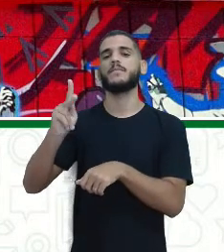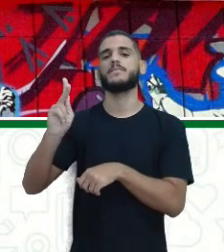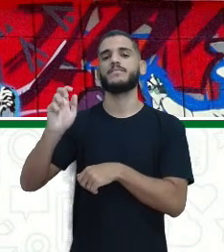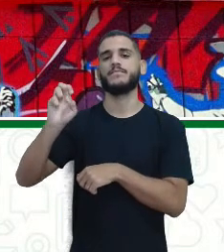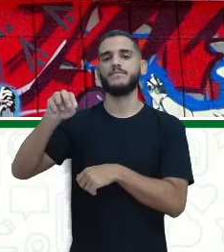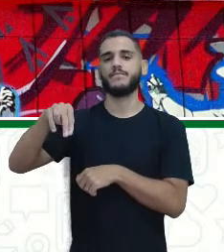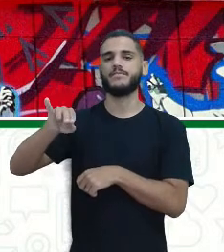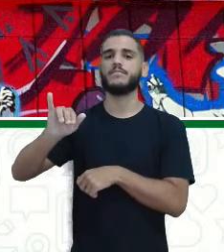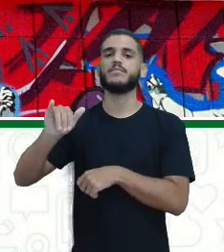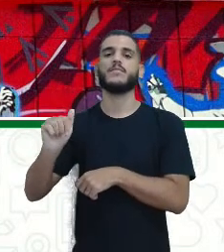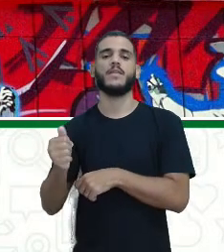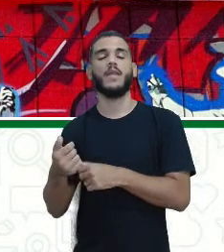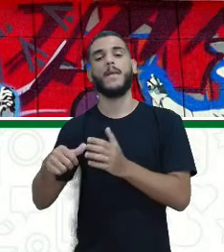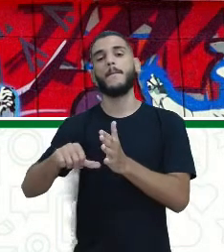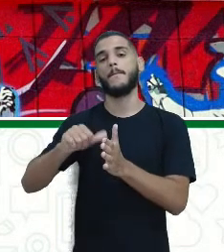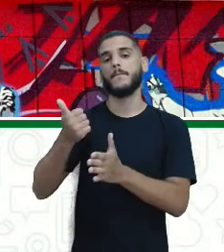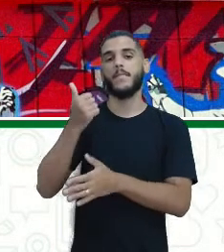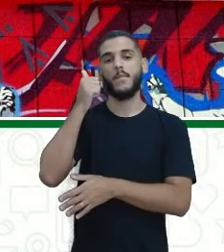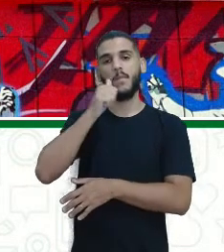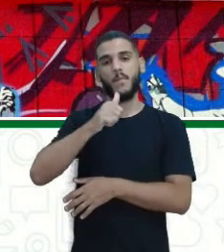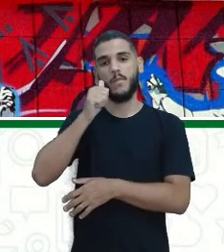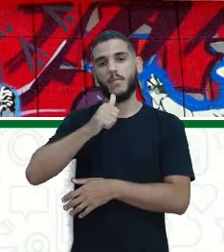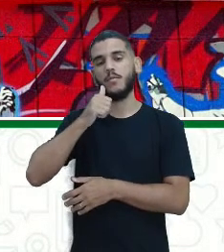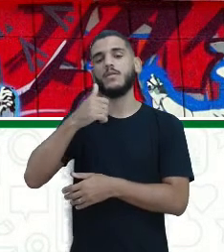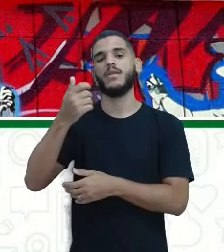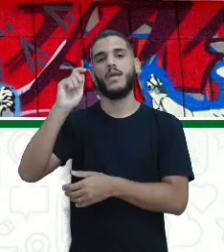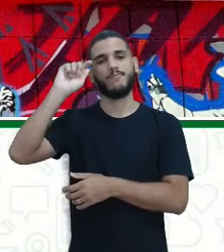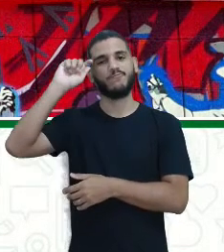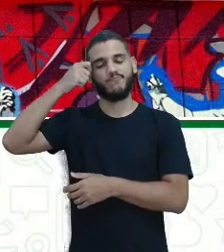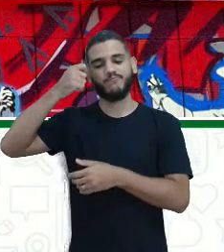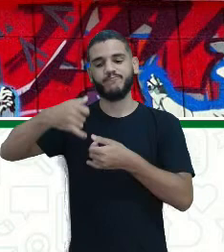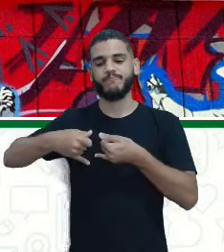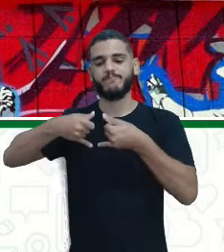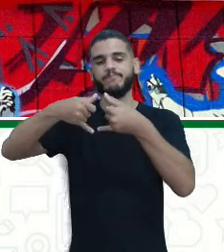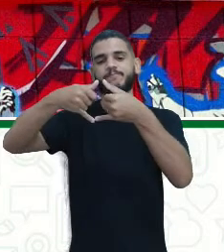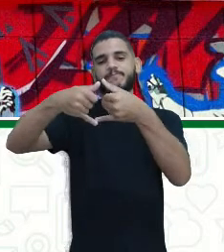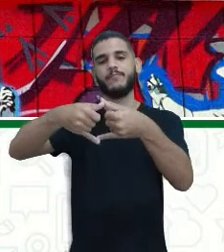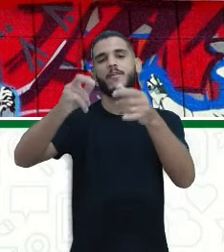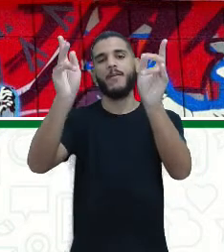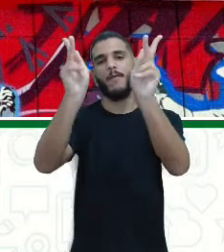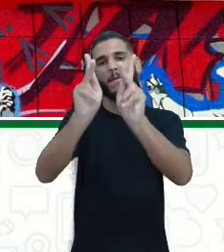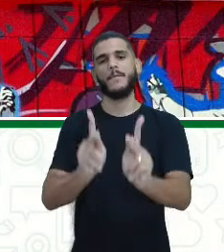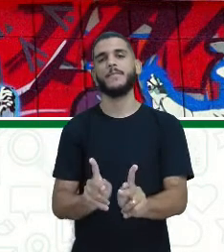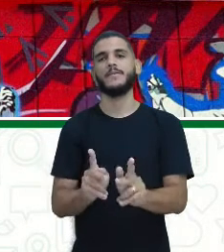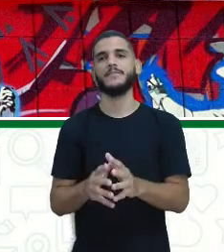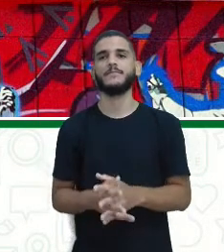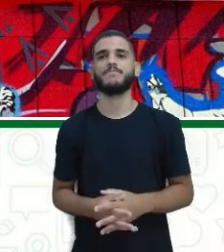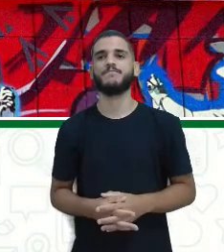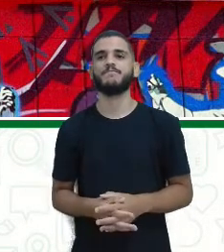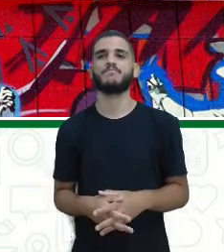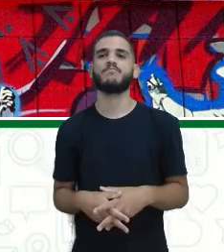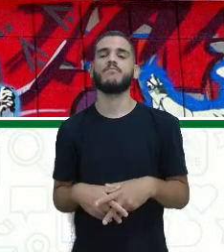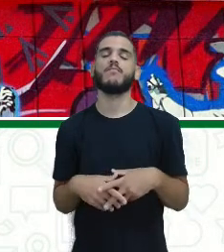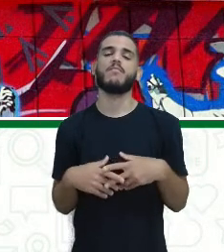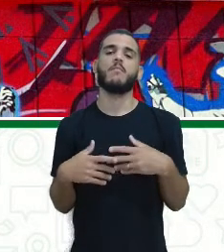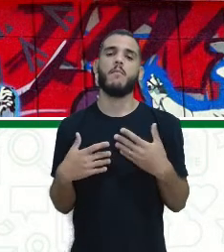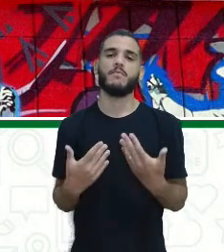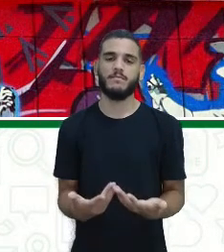a primeira mulher africana a receber o Prêmio Nobel da Paz. Esse